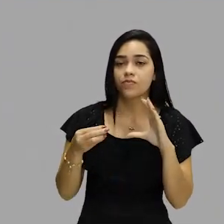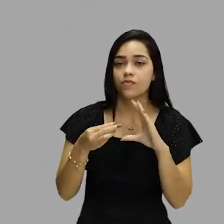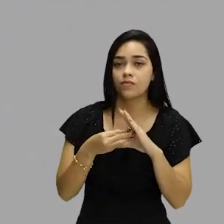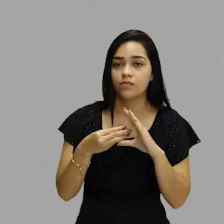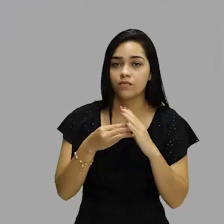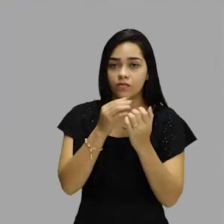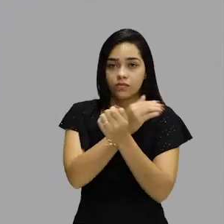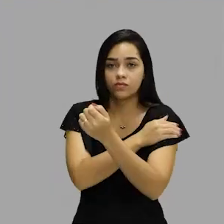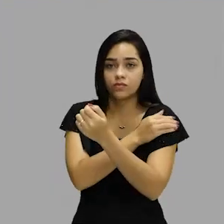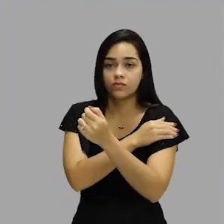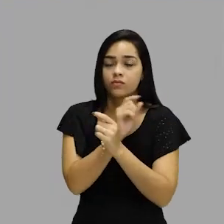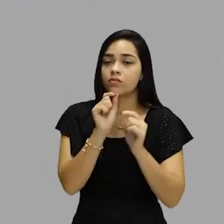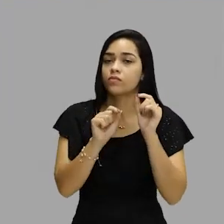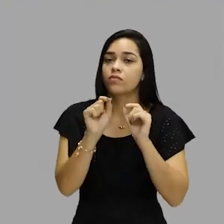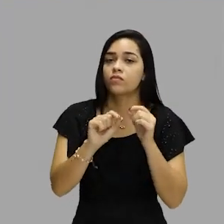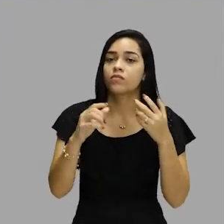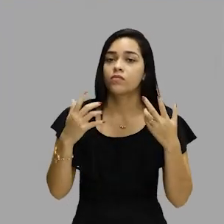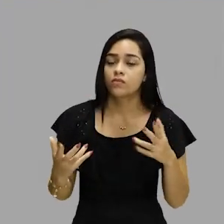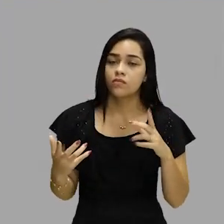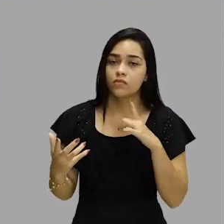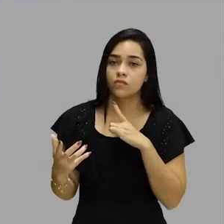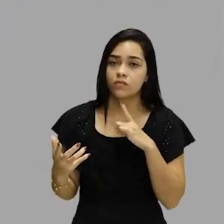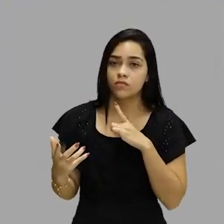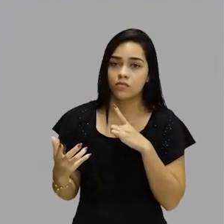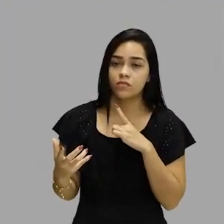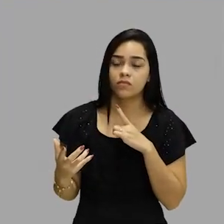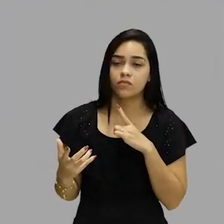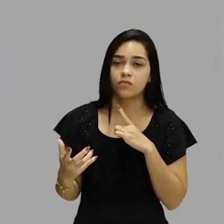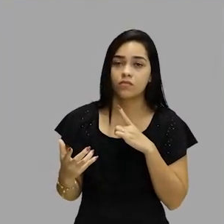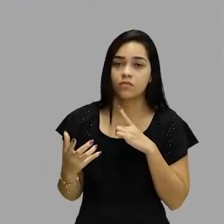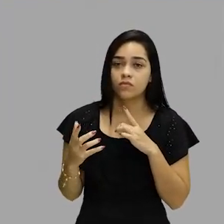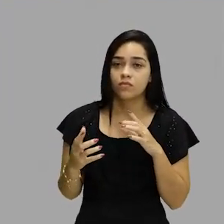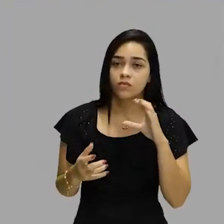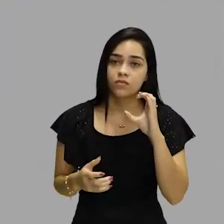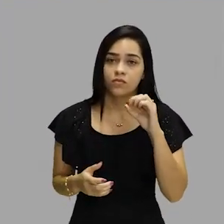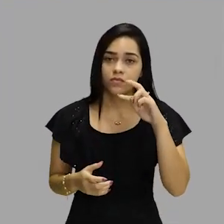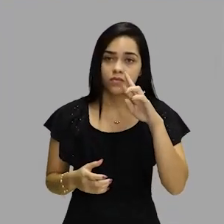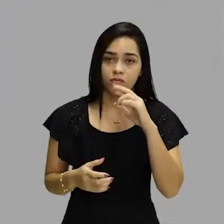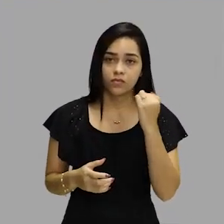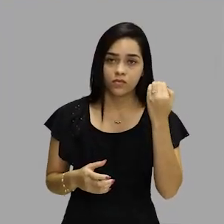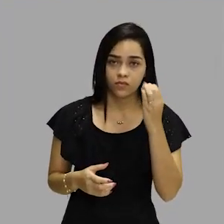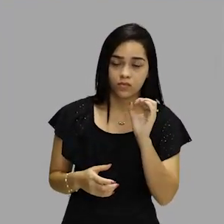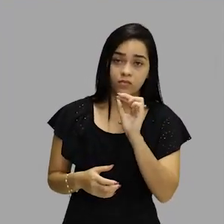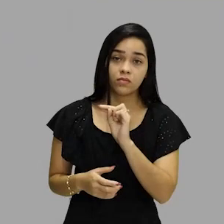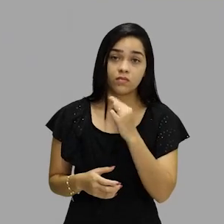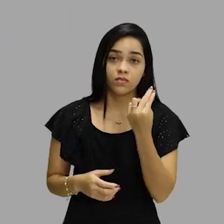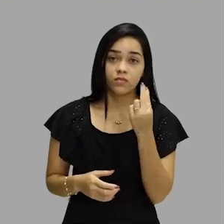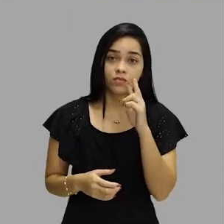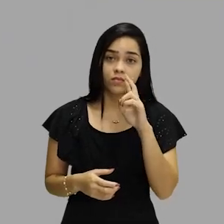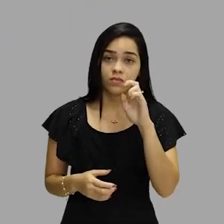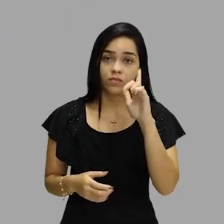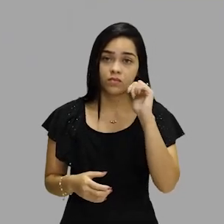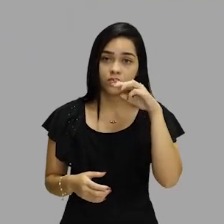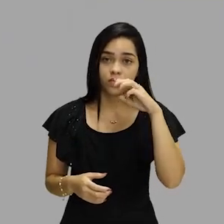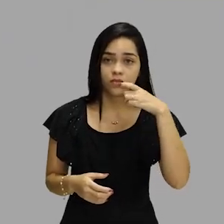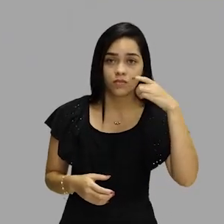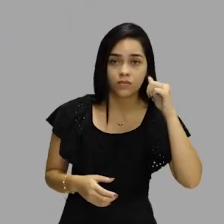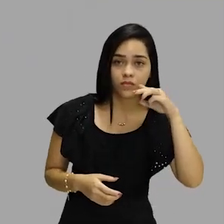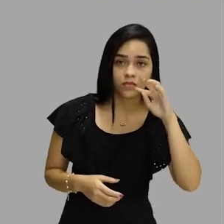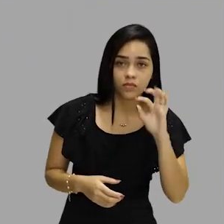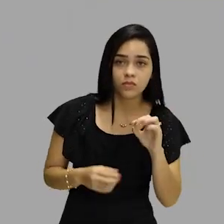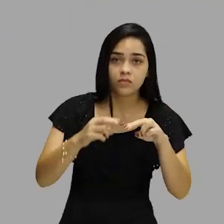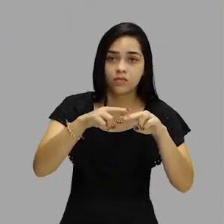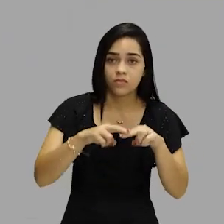musculares, é que faz com que elas tenham uma contração ou um relaxamento. Por isso que elas